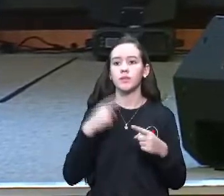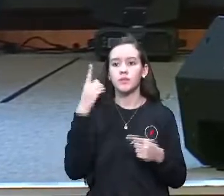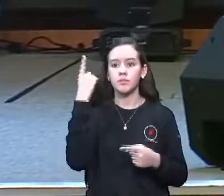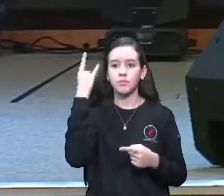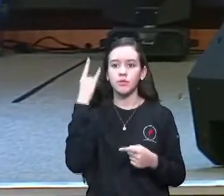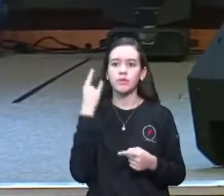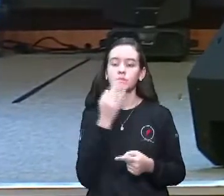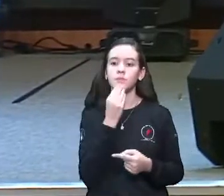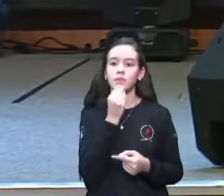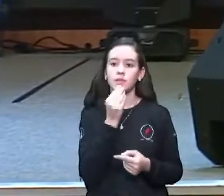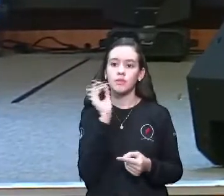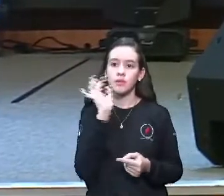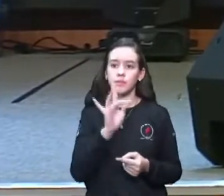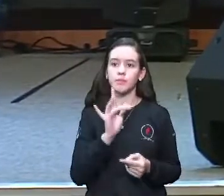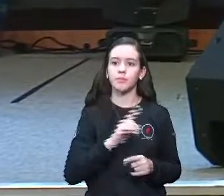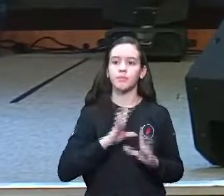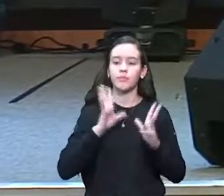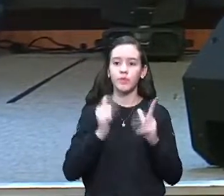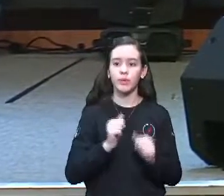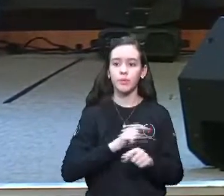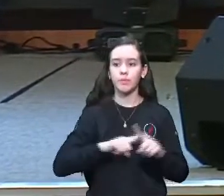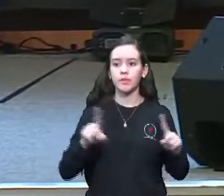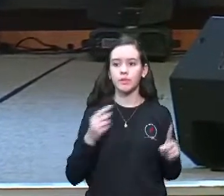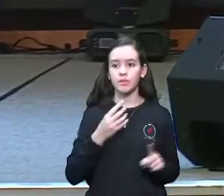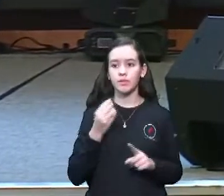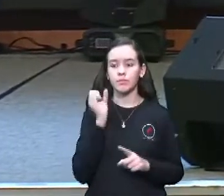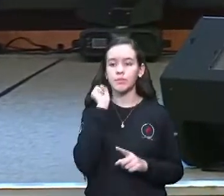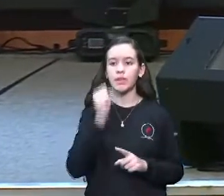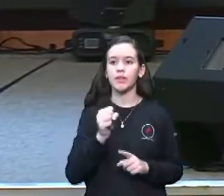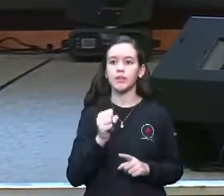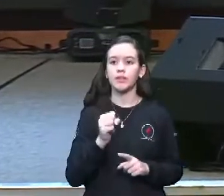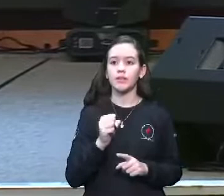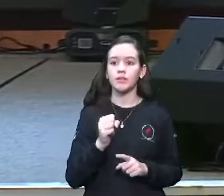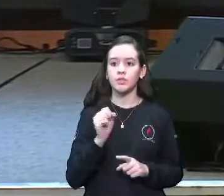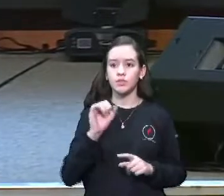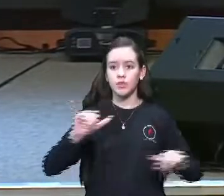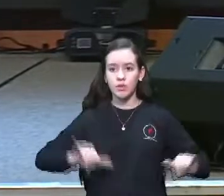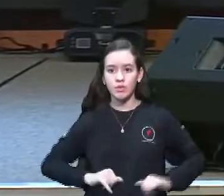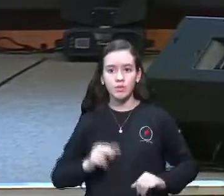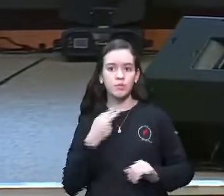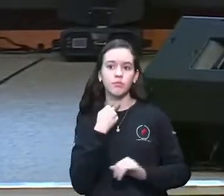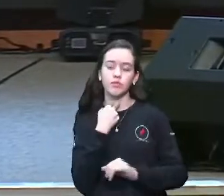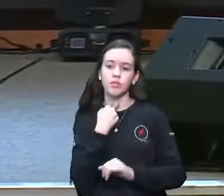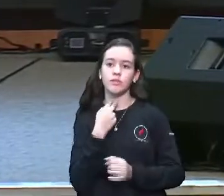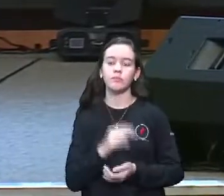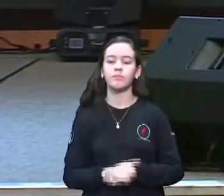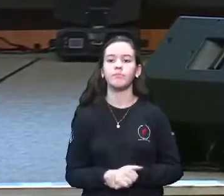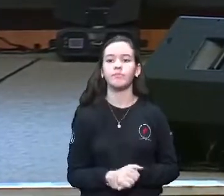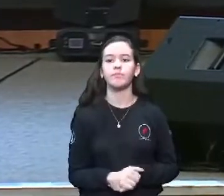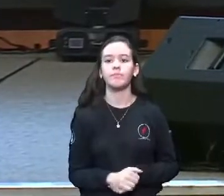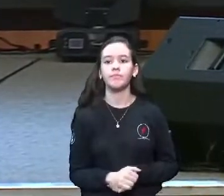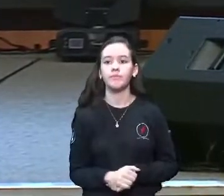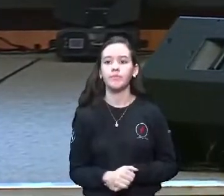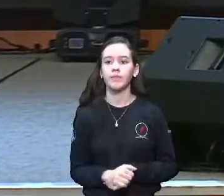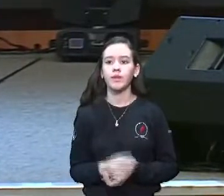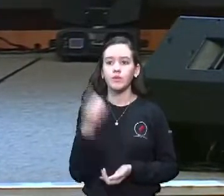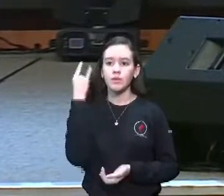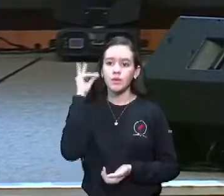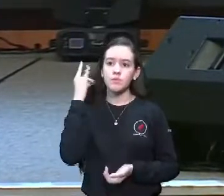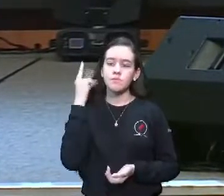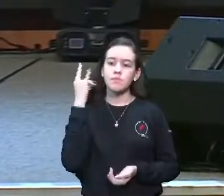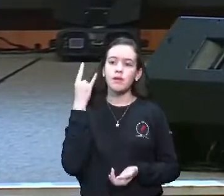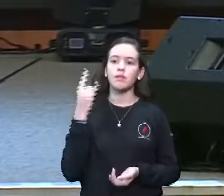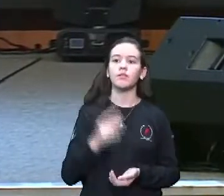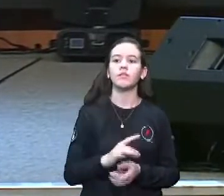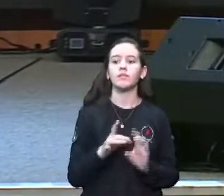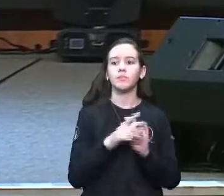disso? Mas podia pegar tudo. Agora, irmão, me diz se oferta não tem poder no mundo do espírito. O diabo recebe carta quase branca, porque